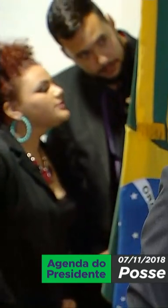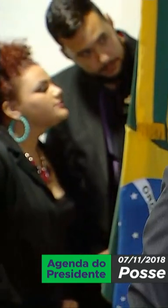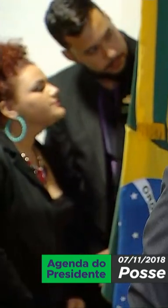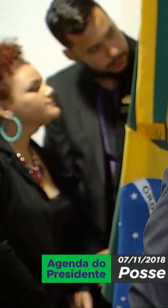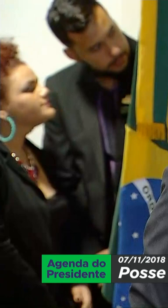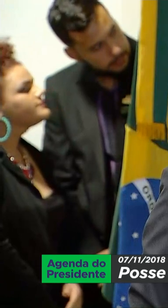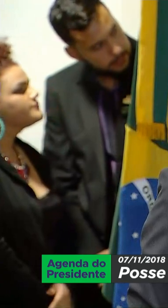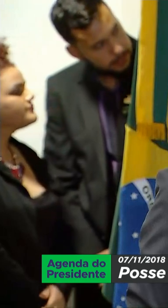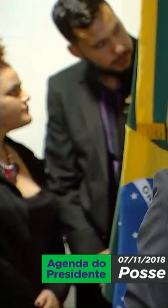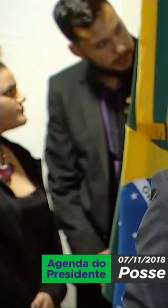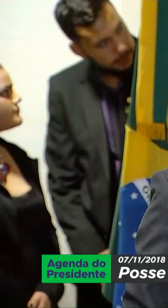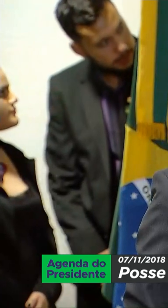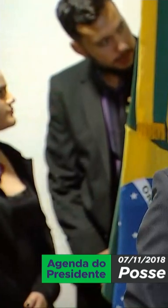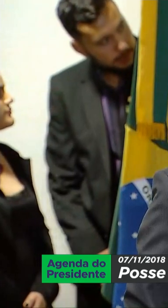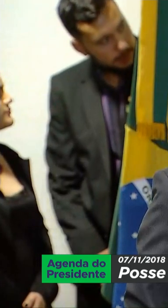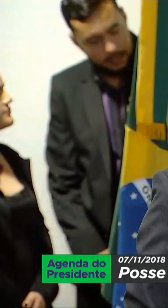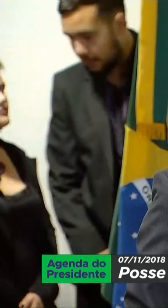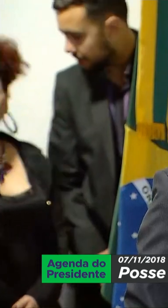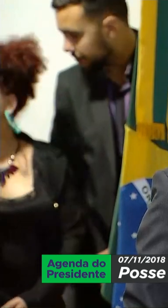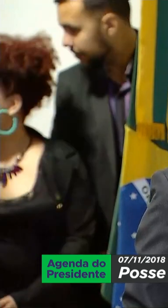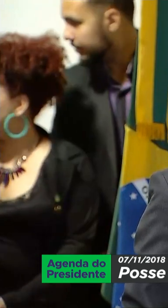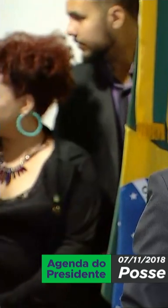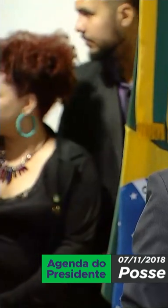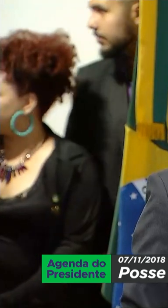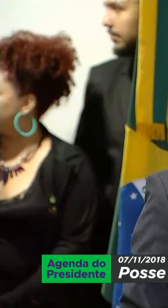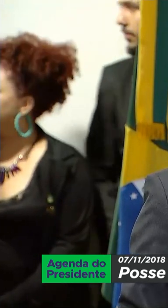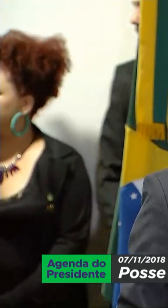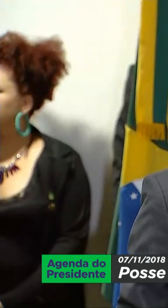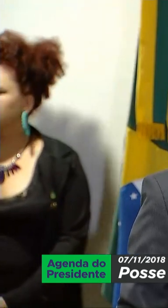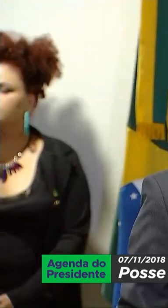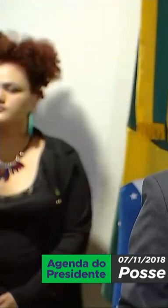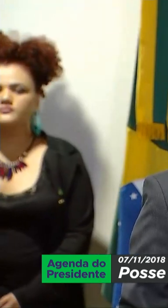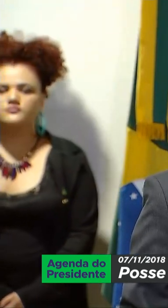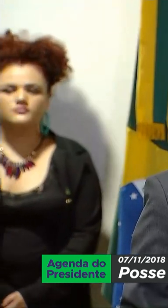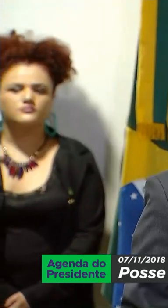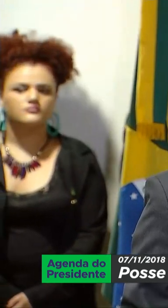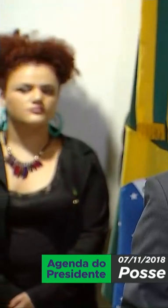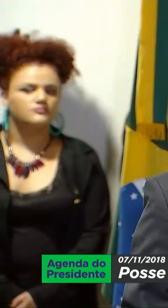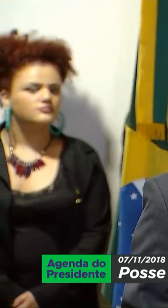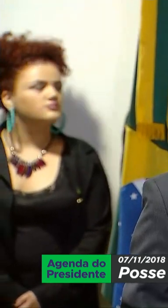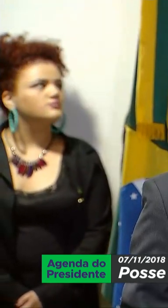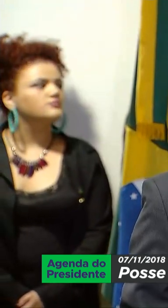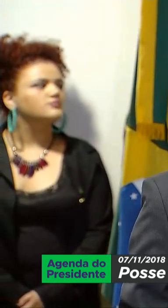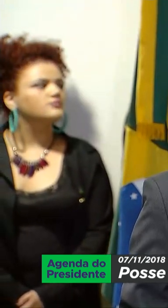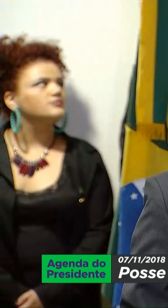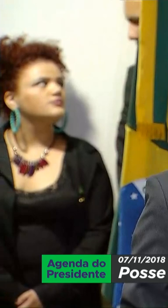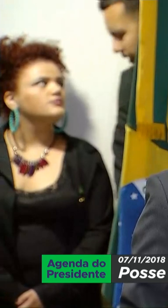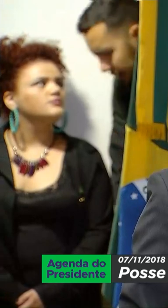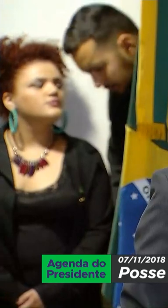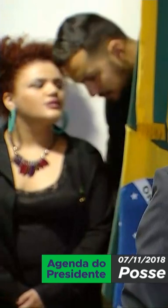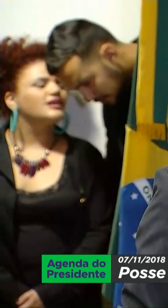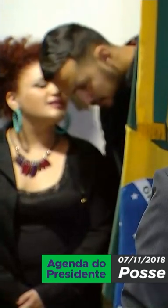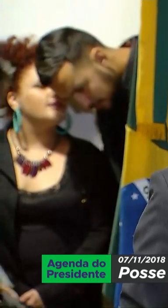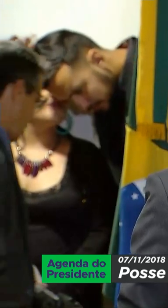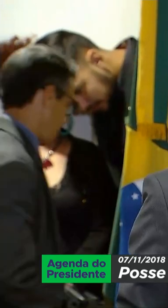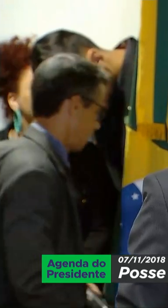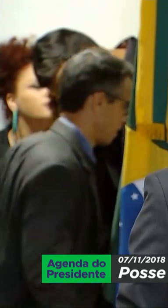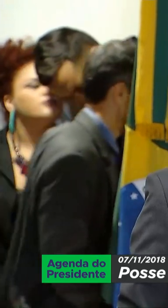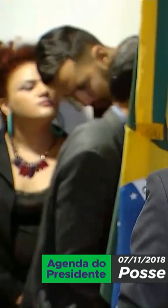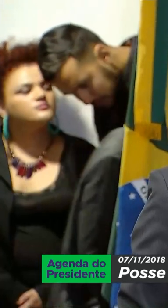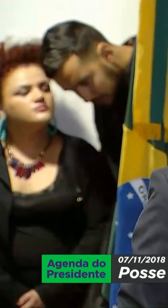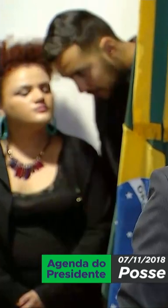Justiça Eleitoral e nas esferas administrativas do governo federal. Um trabalho permanente em